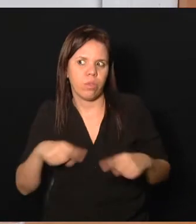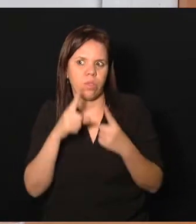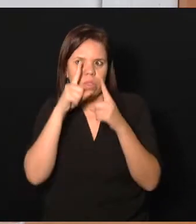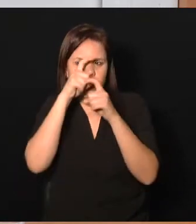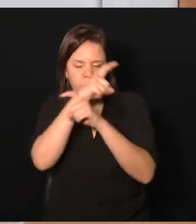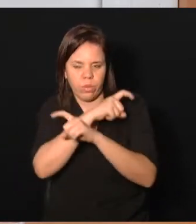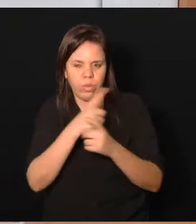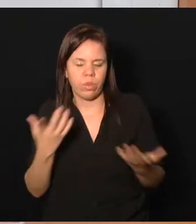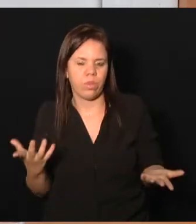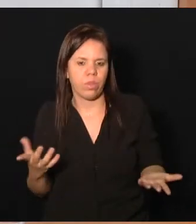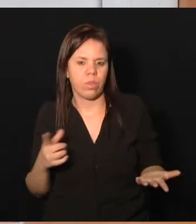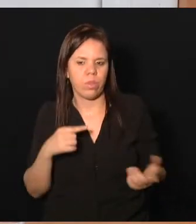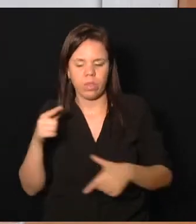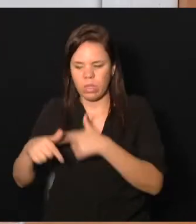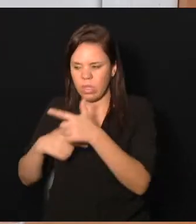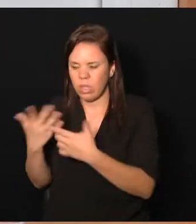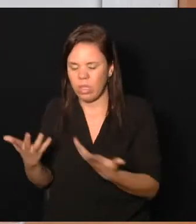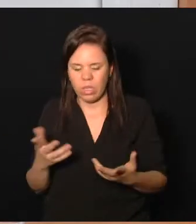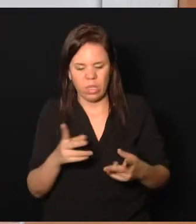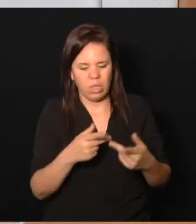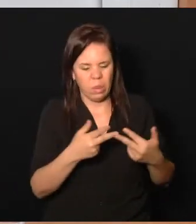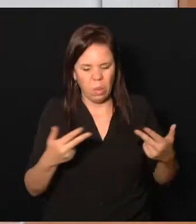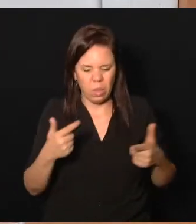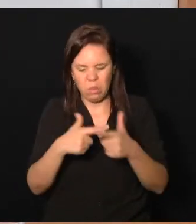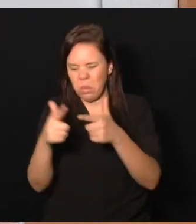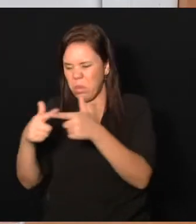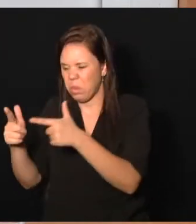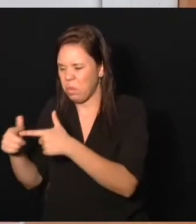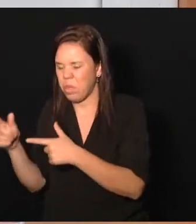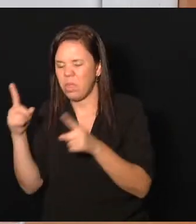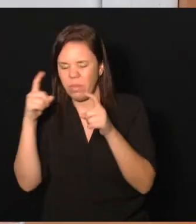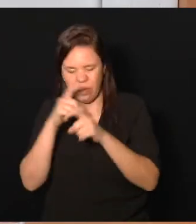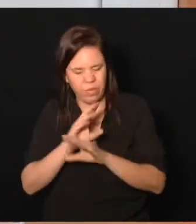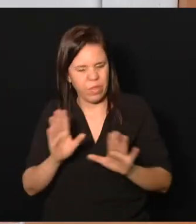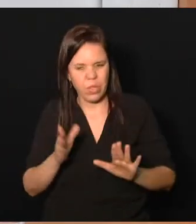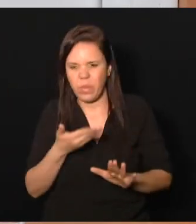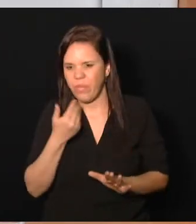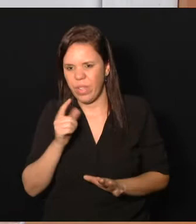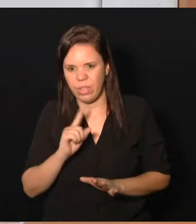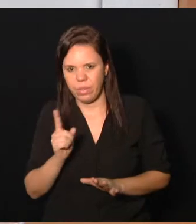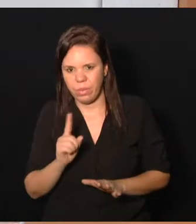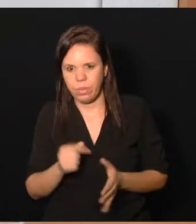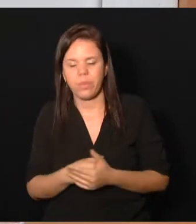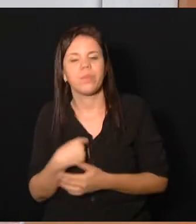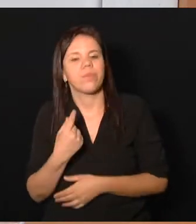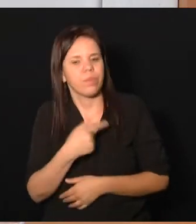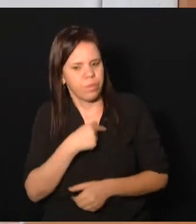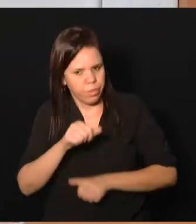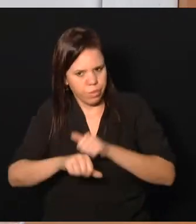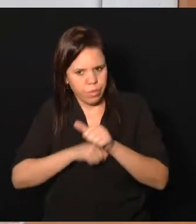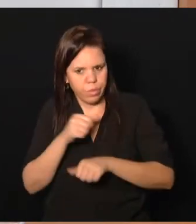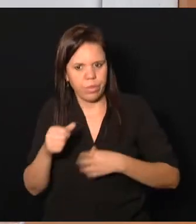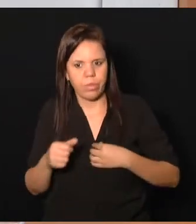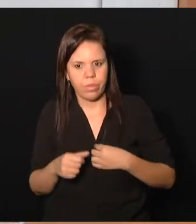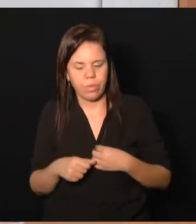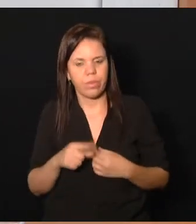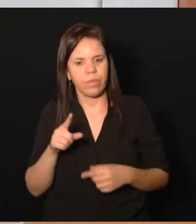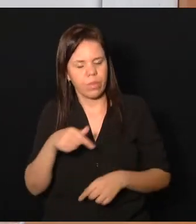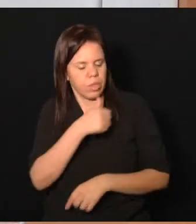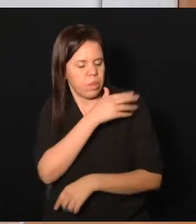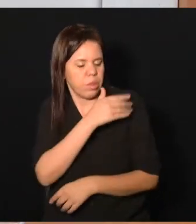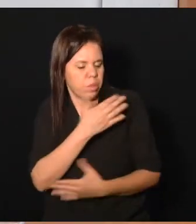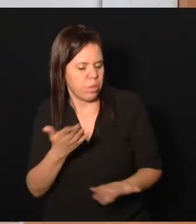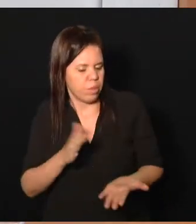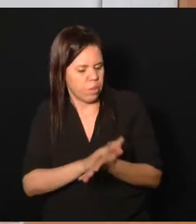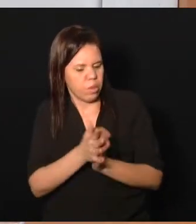Trabalhar oposição, situação, é um desafio, sim. E a gente tem que mudar essa questão, esse